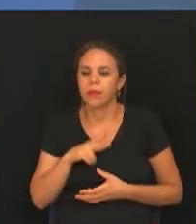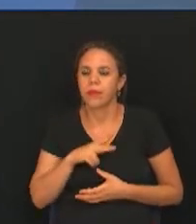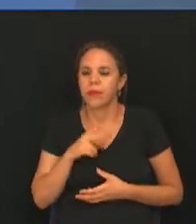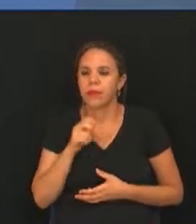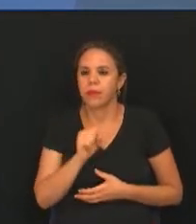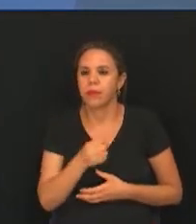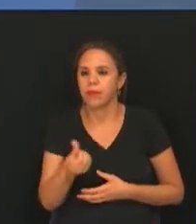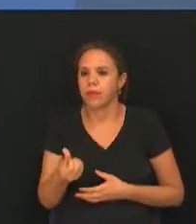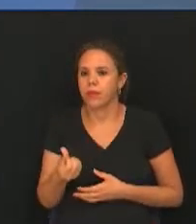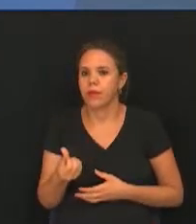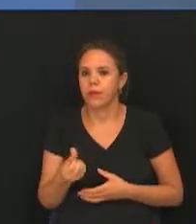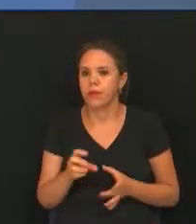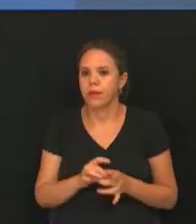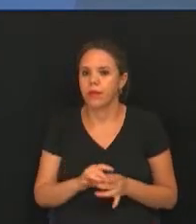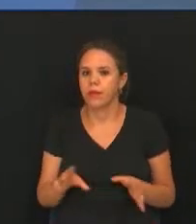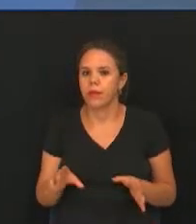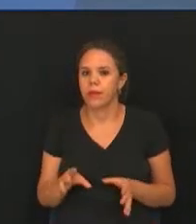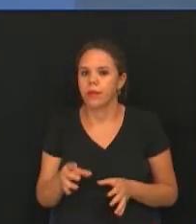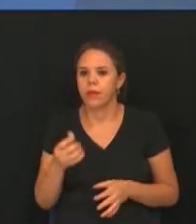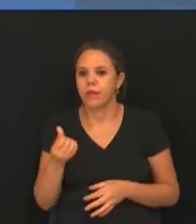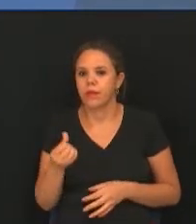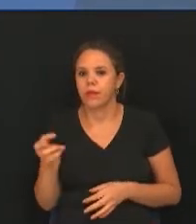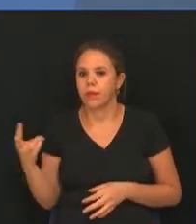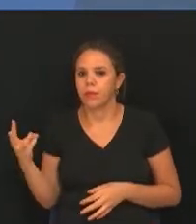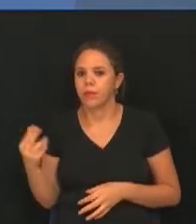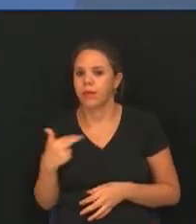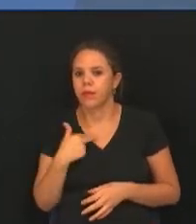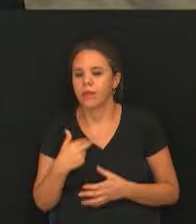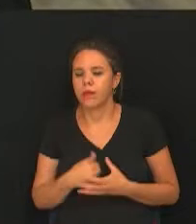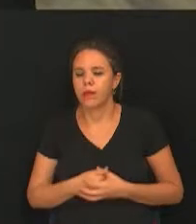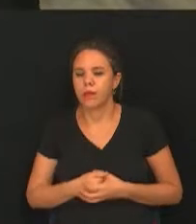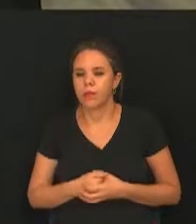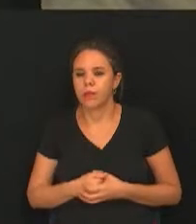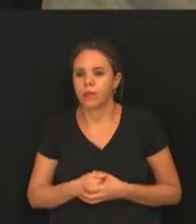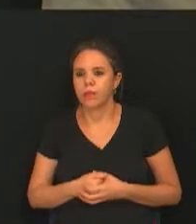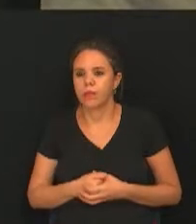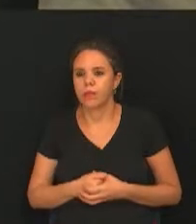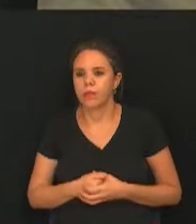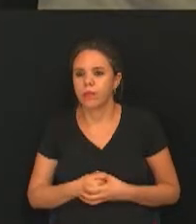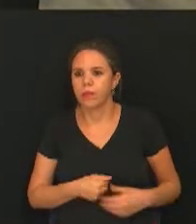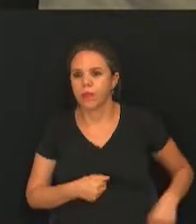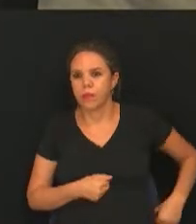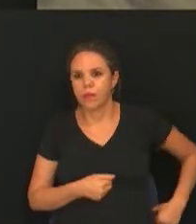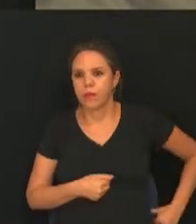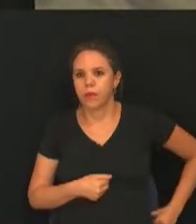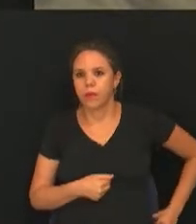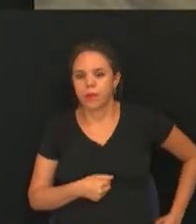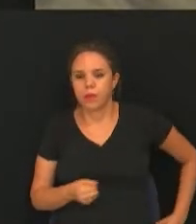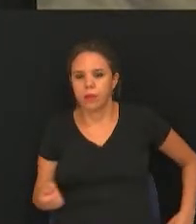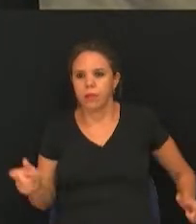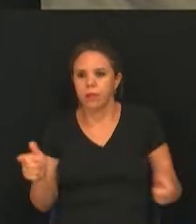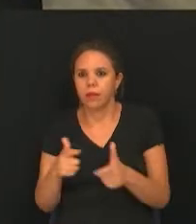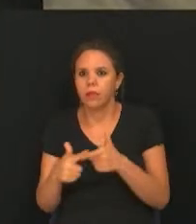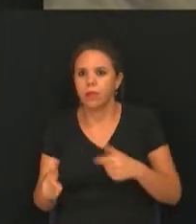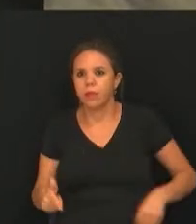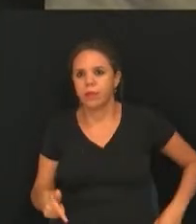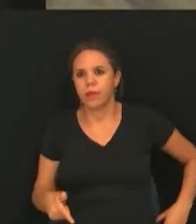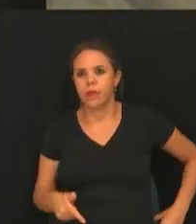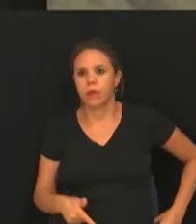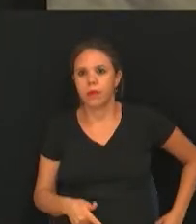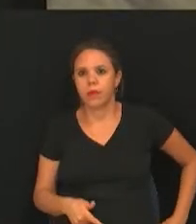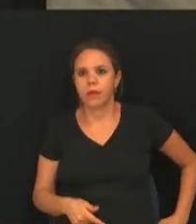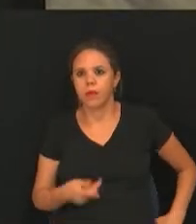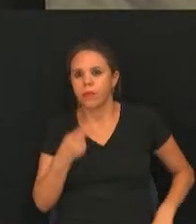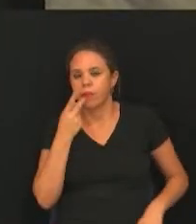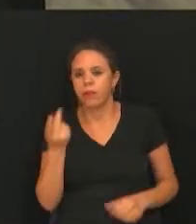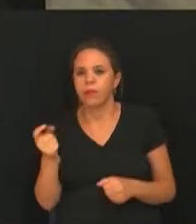86 leitos disponíveis, 63 estão ocupados. E, Mina, para a gente diminuir toda essa ocupação de leitos, a gente torna